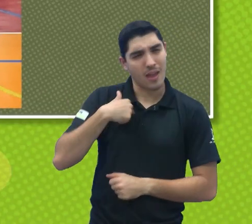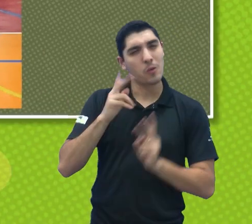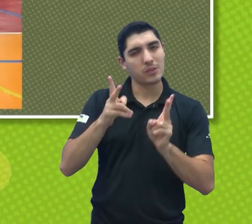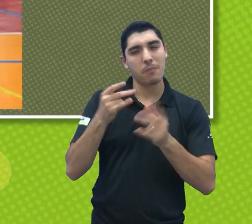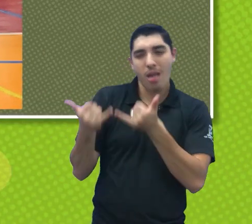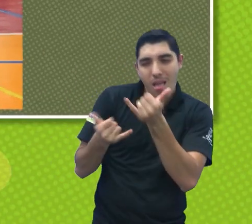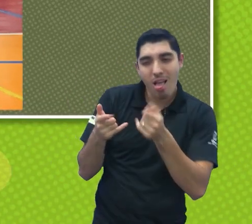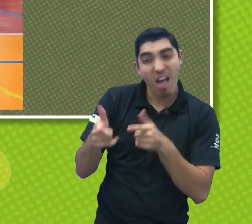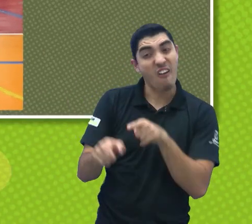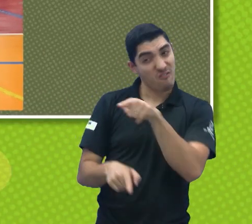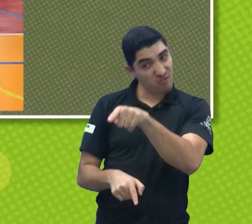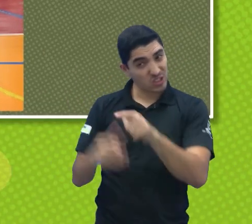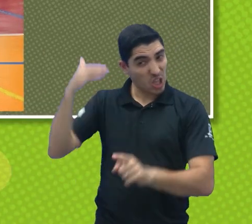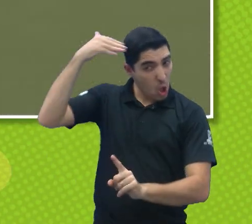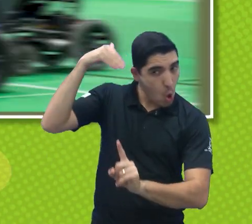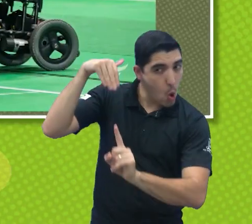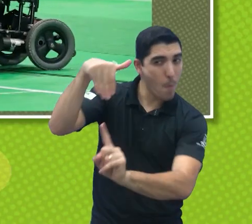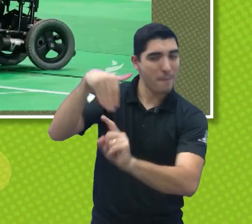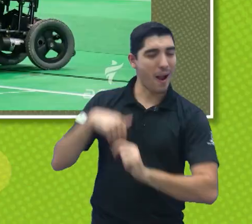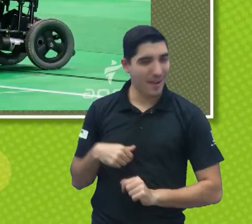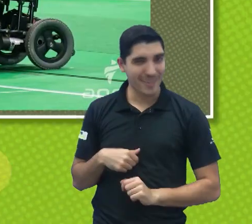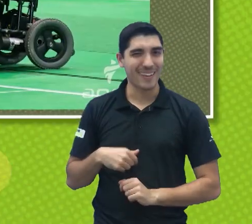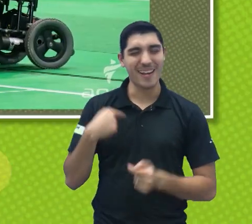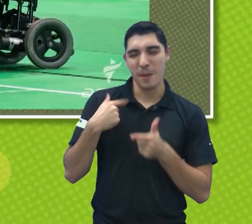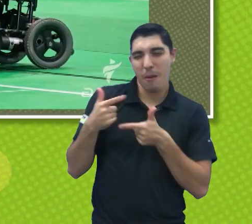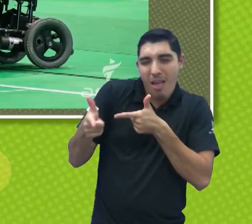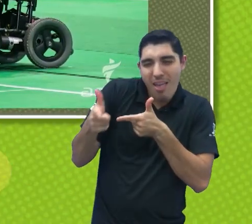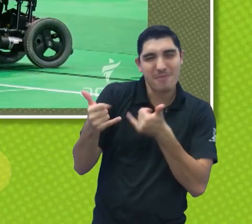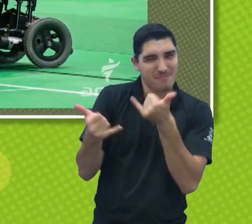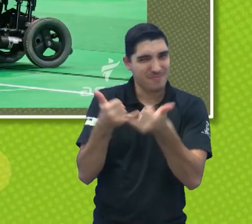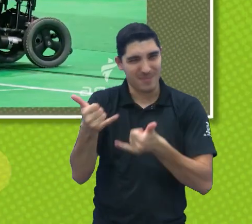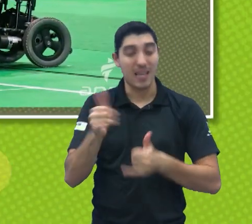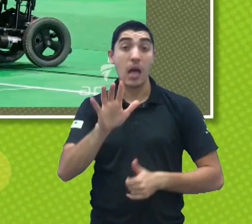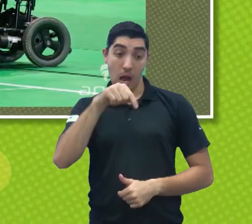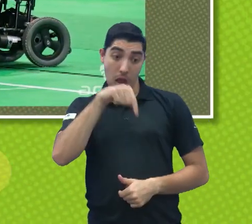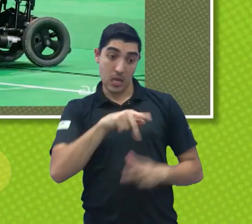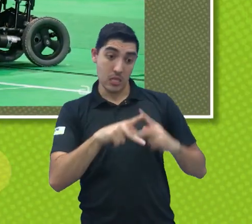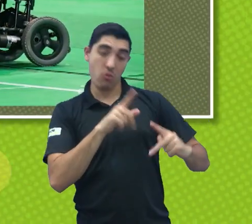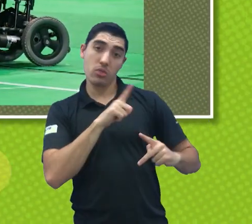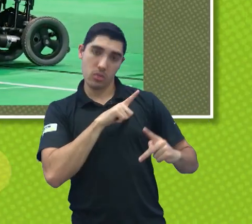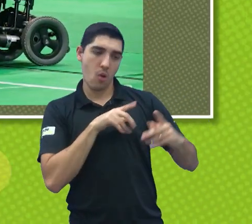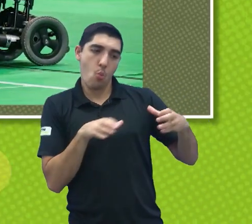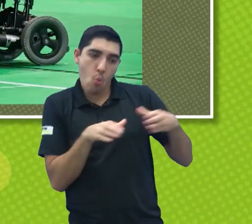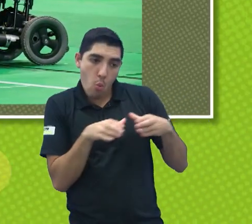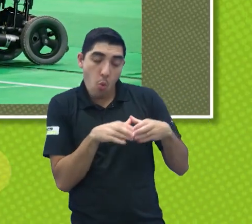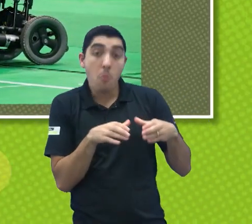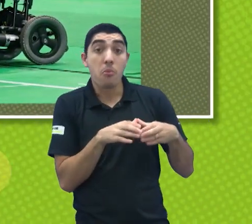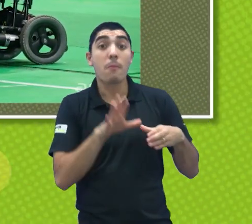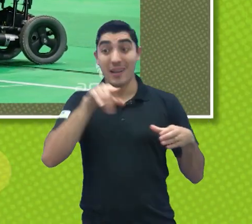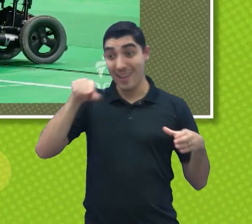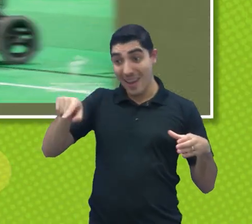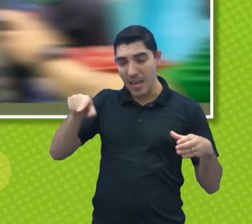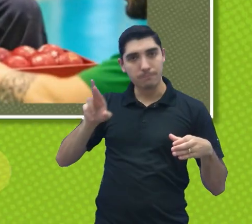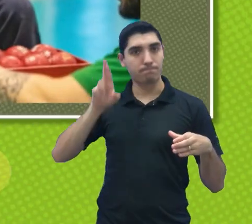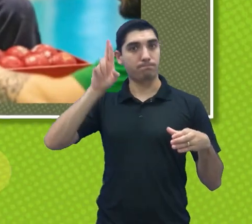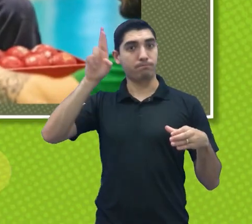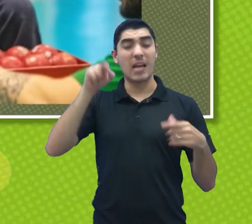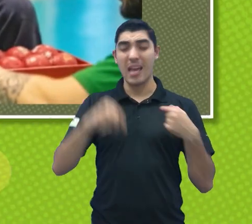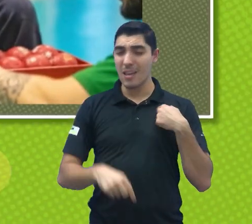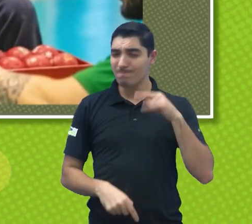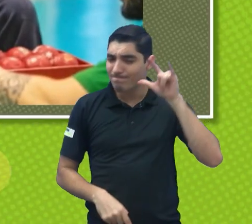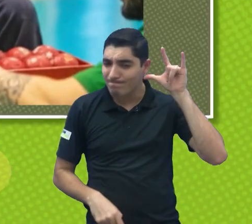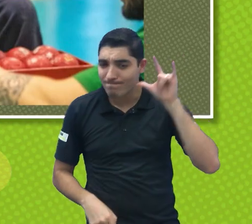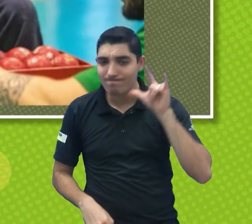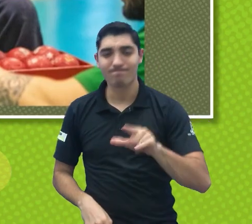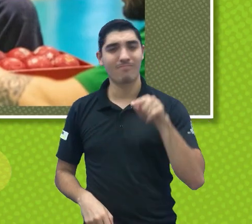que é o culpado de tudo, né? A gente tem a equipe hoje aqui em São José, passa por ele, né? Porque eu me apaixonei pela modalidade, pelo